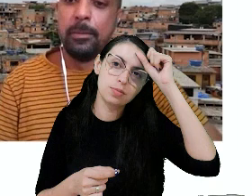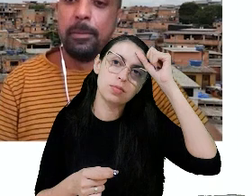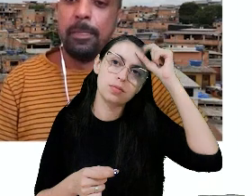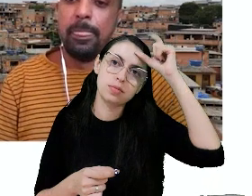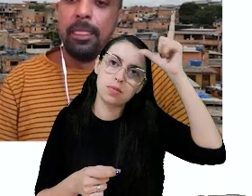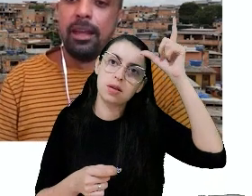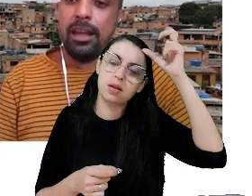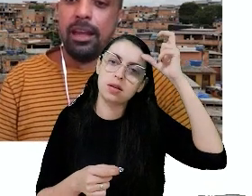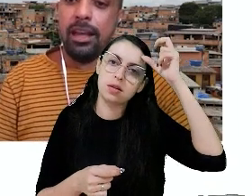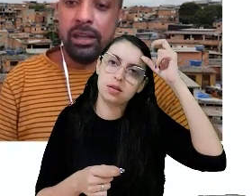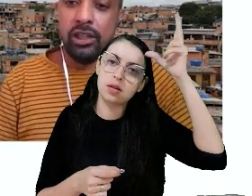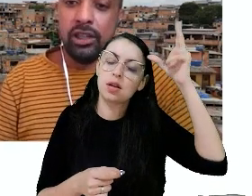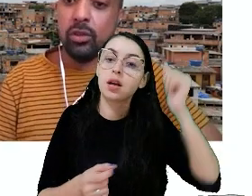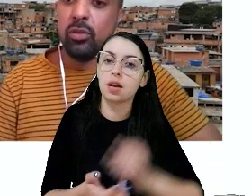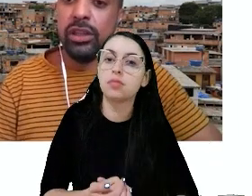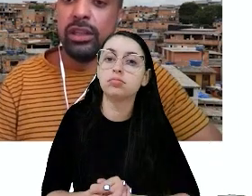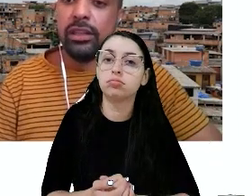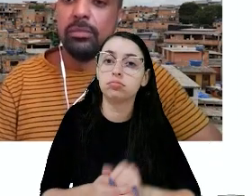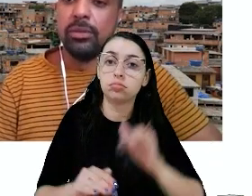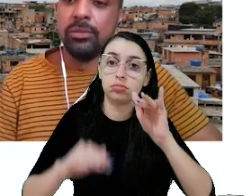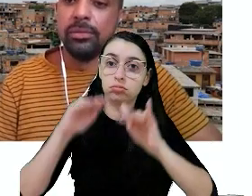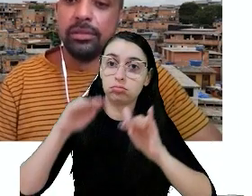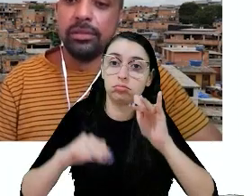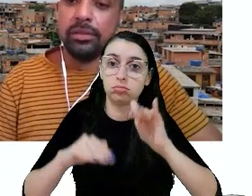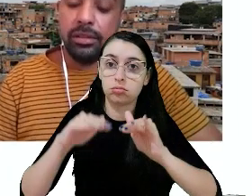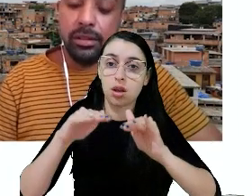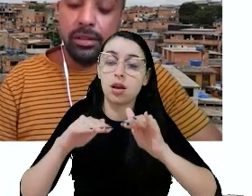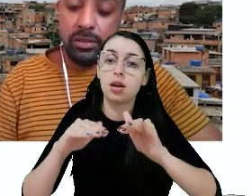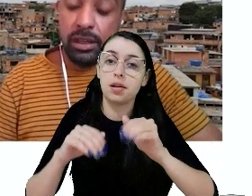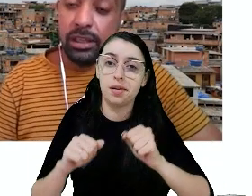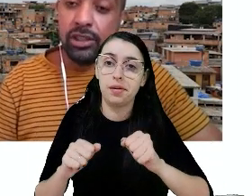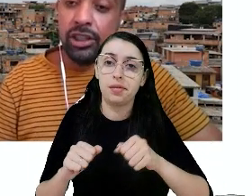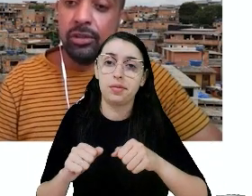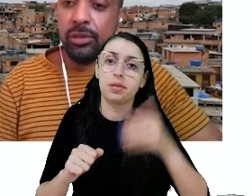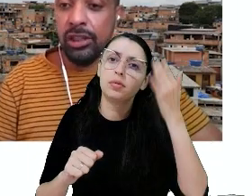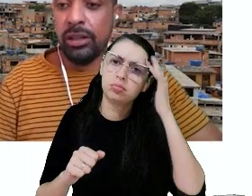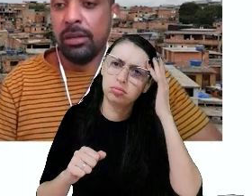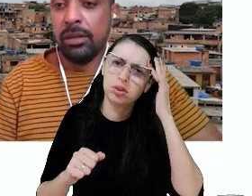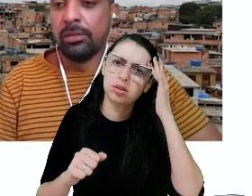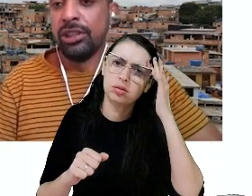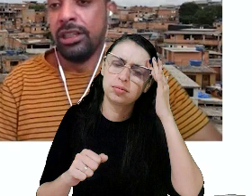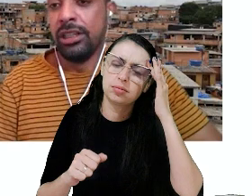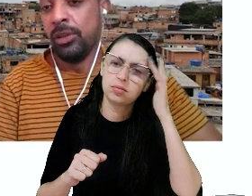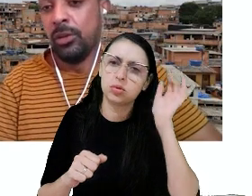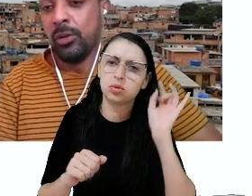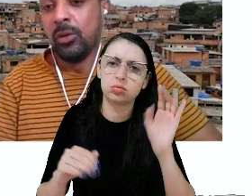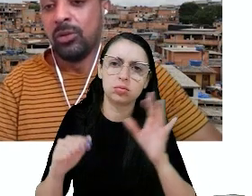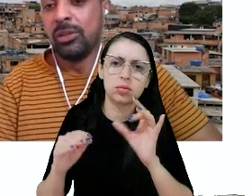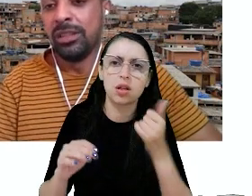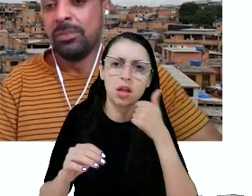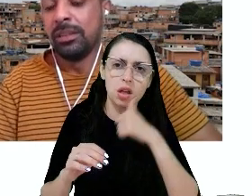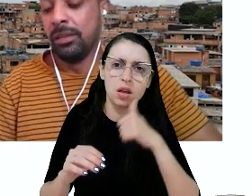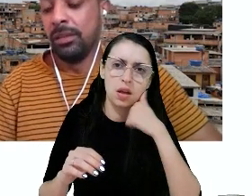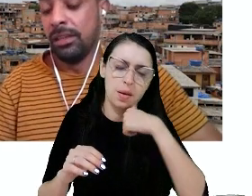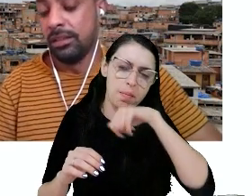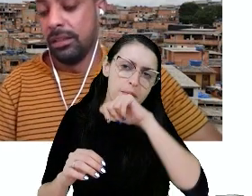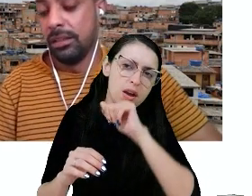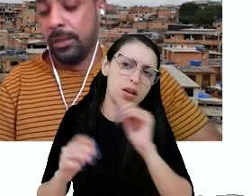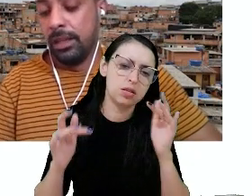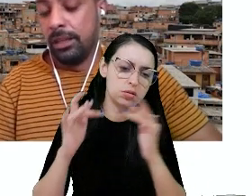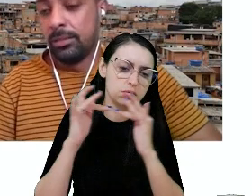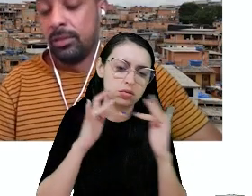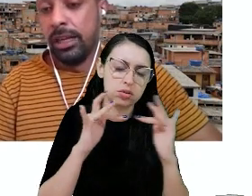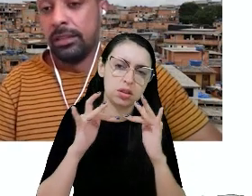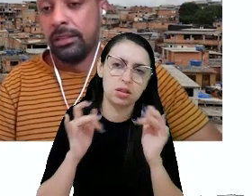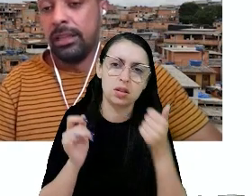inteligência. Eu acredito muito no equilíbrio, mas eu acredito, e não é demagogia, e nem porque é um encontro de mães